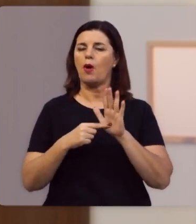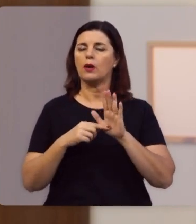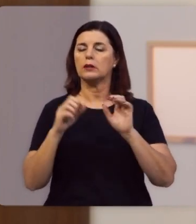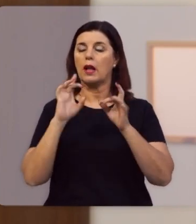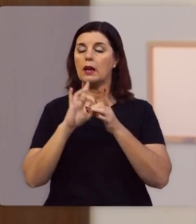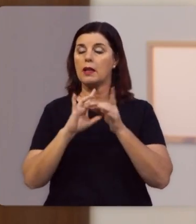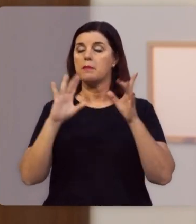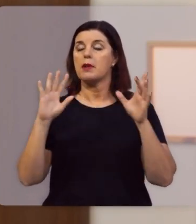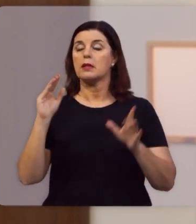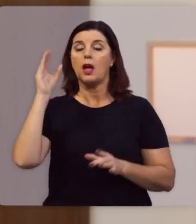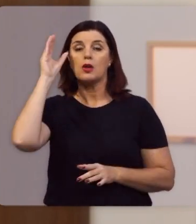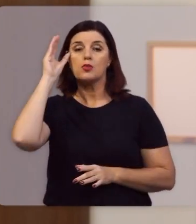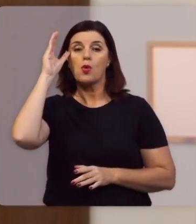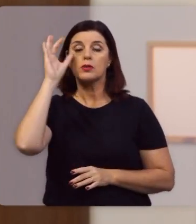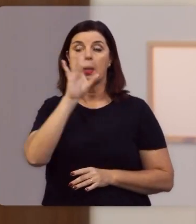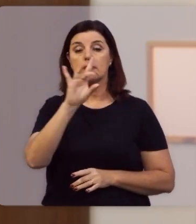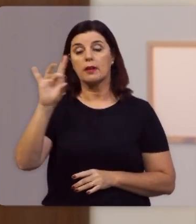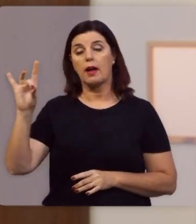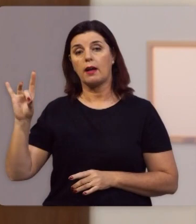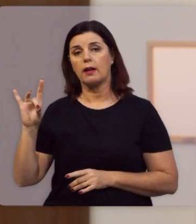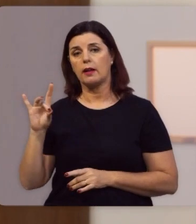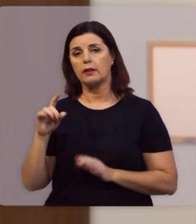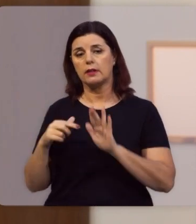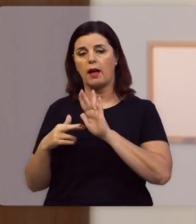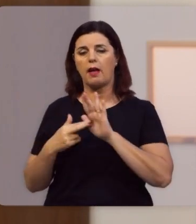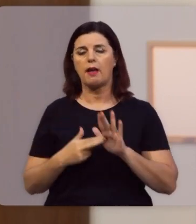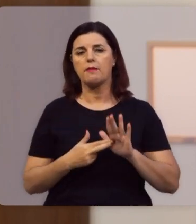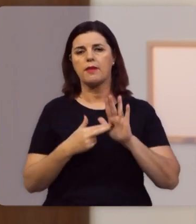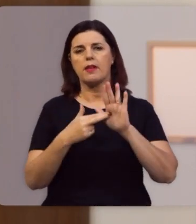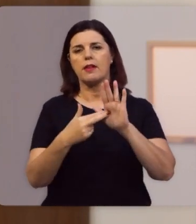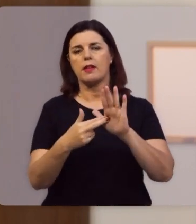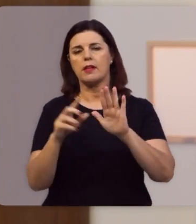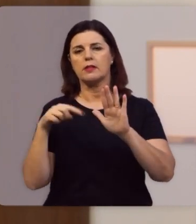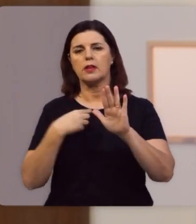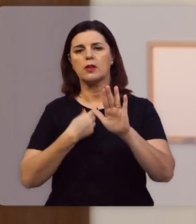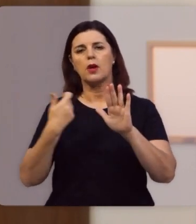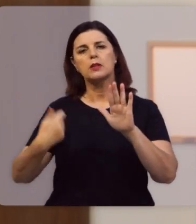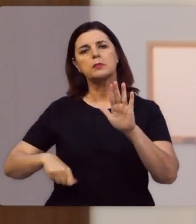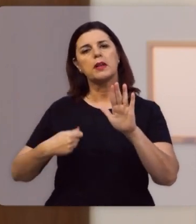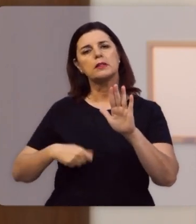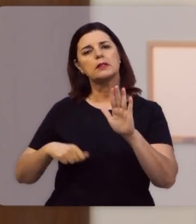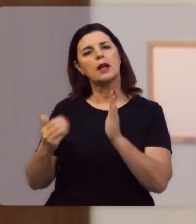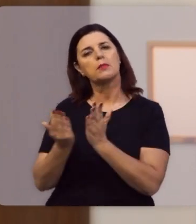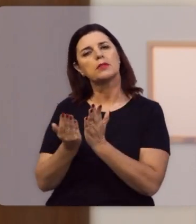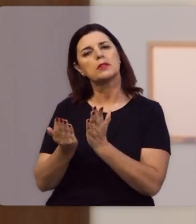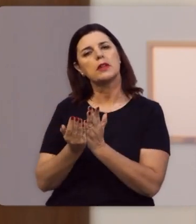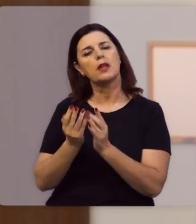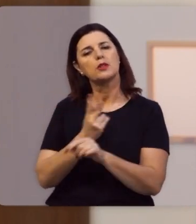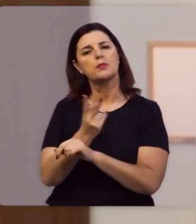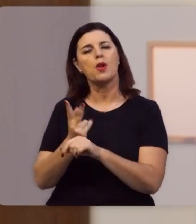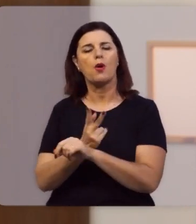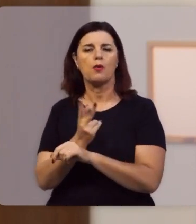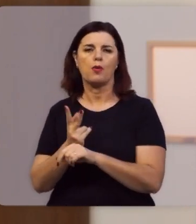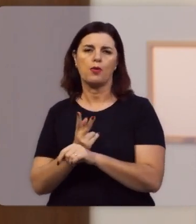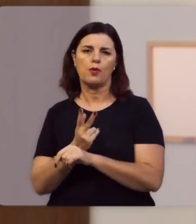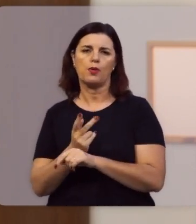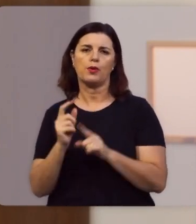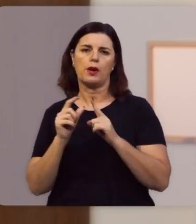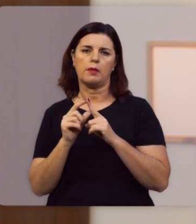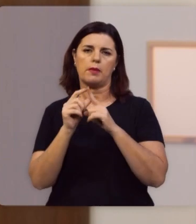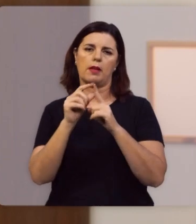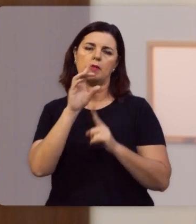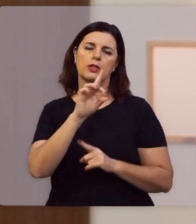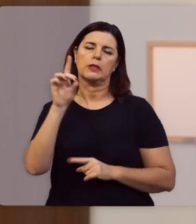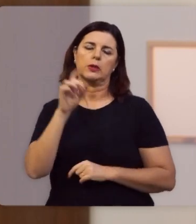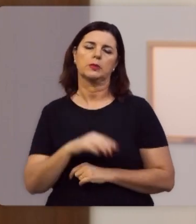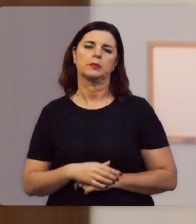consciência de cada um e dentro da referência que nós devemos como cristãos buscar na palavra